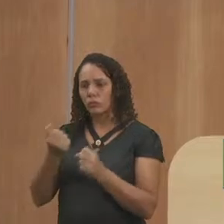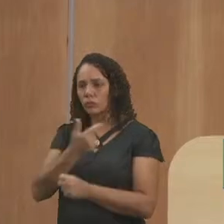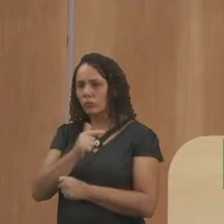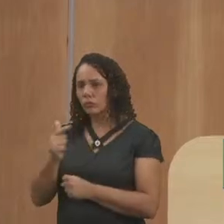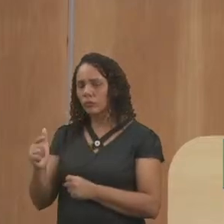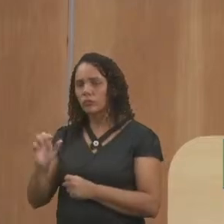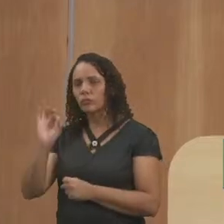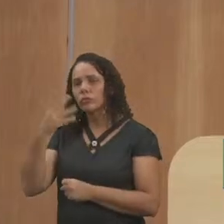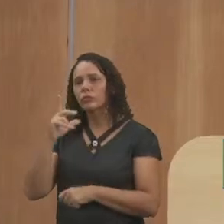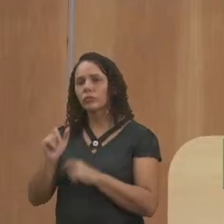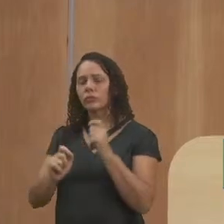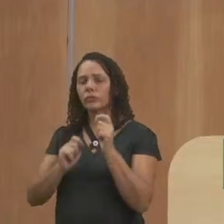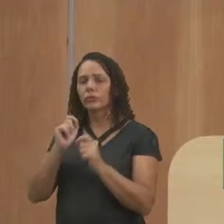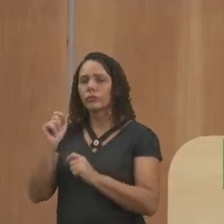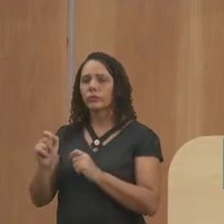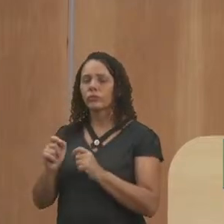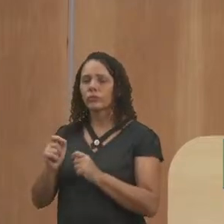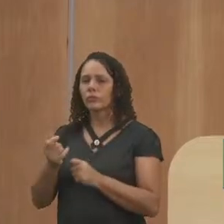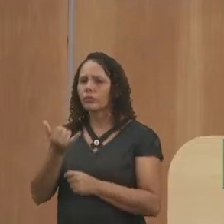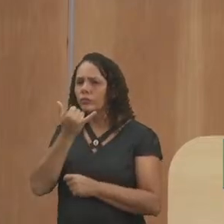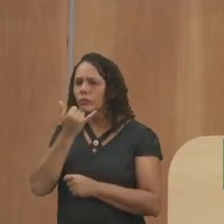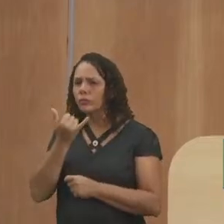que aconteceu... Perdão?